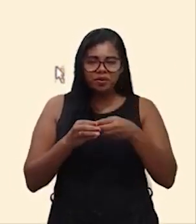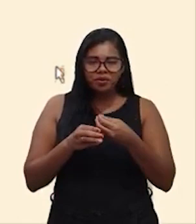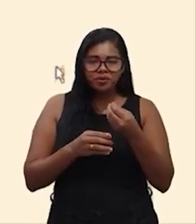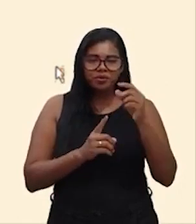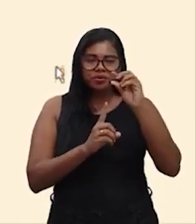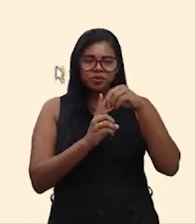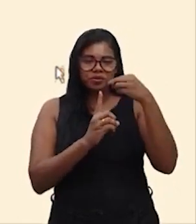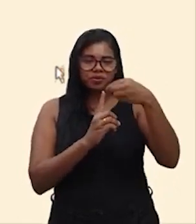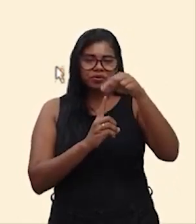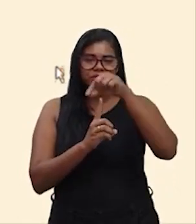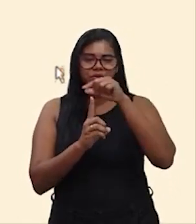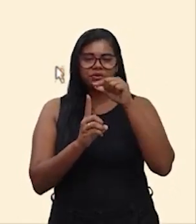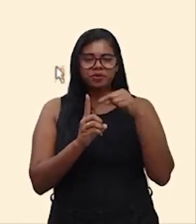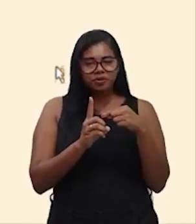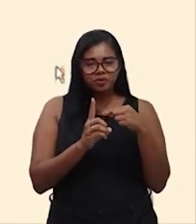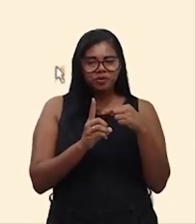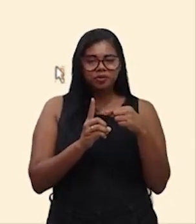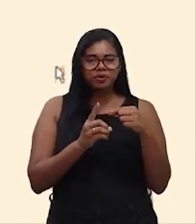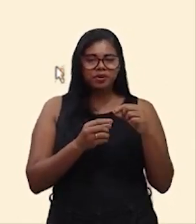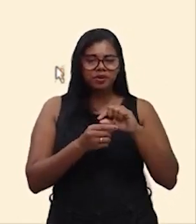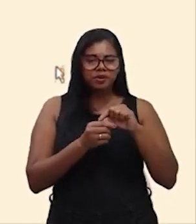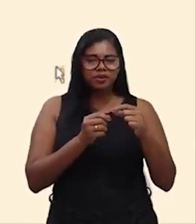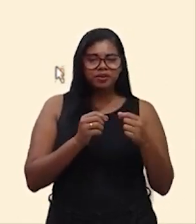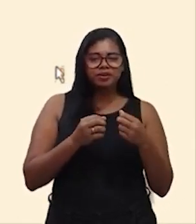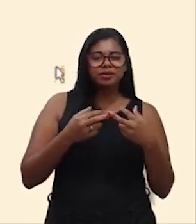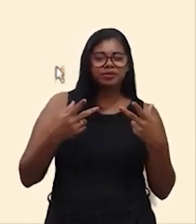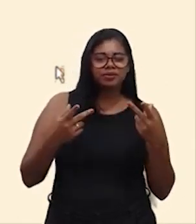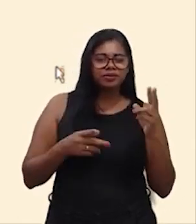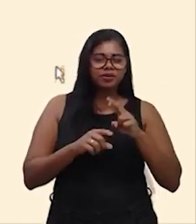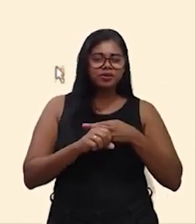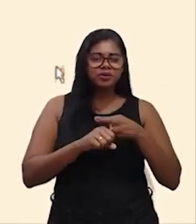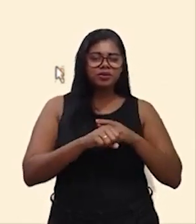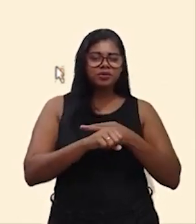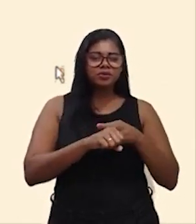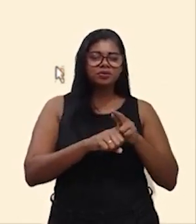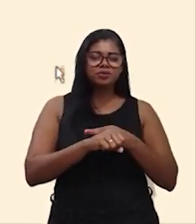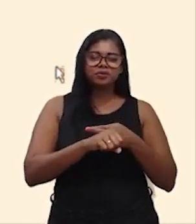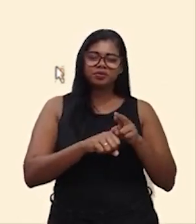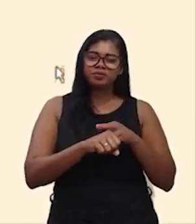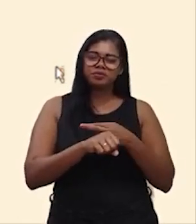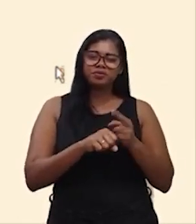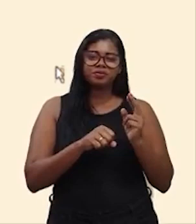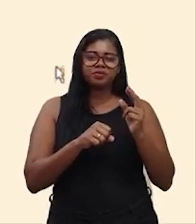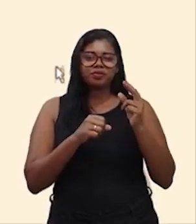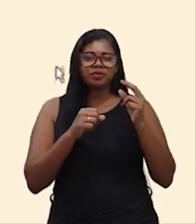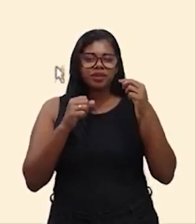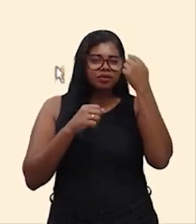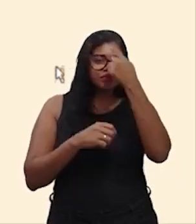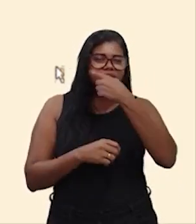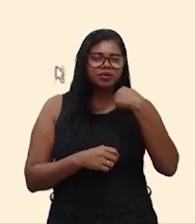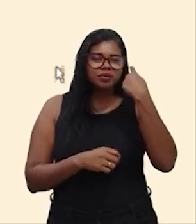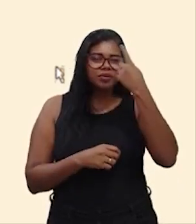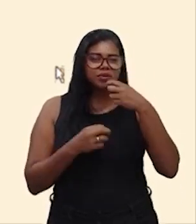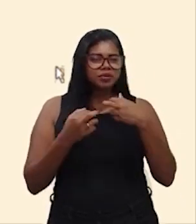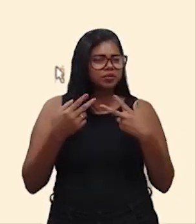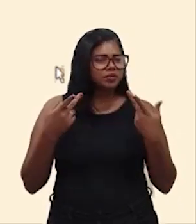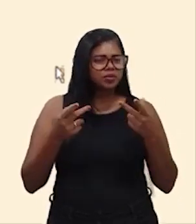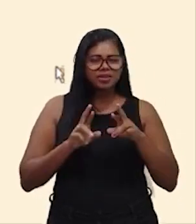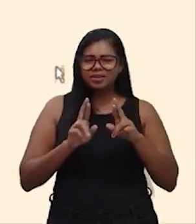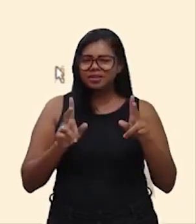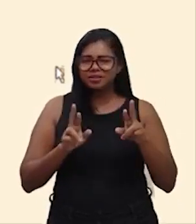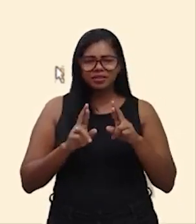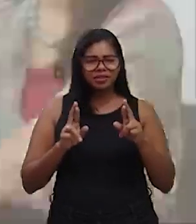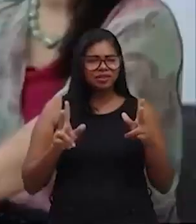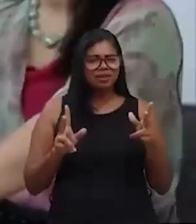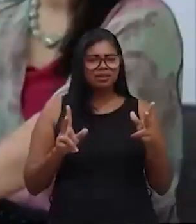com banana, com pasta de amendoim, enfim, com chocolate, e fazendo carinhas, fazendo padrões, fazendo coisas